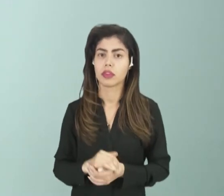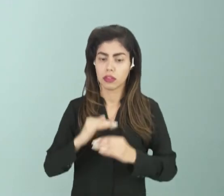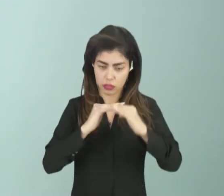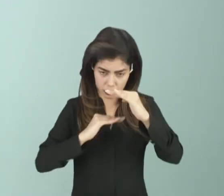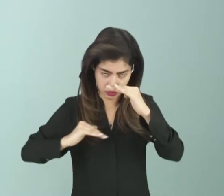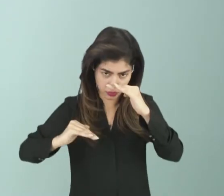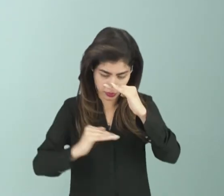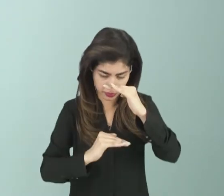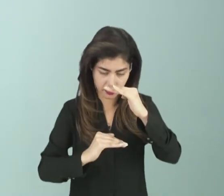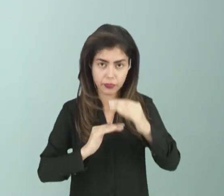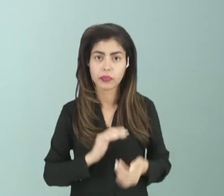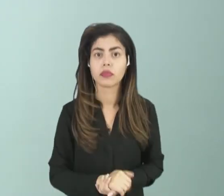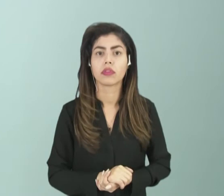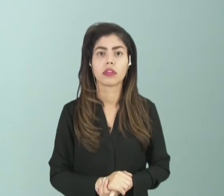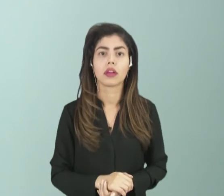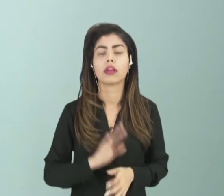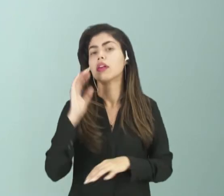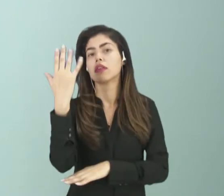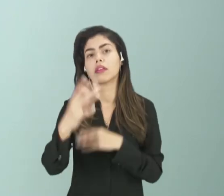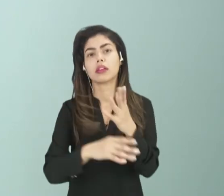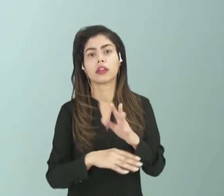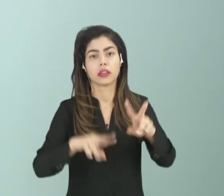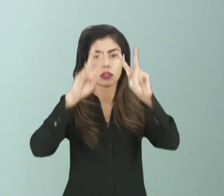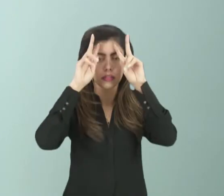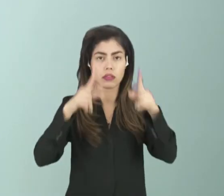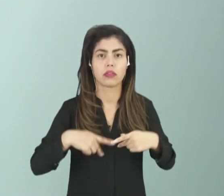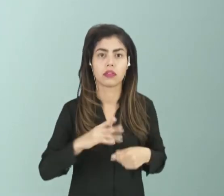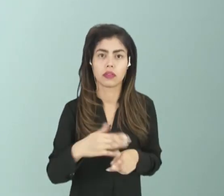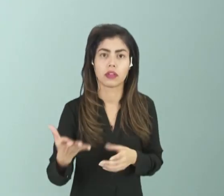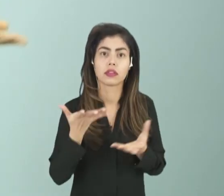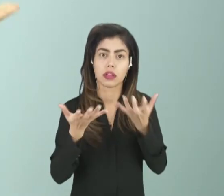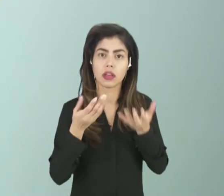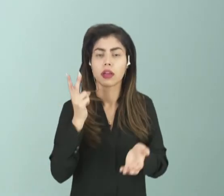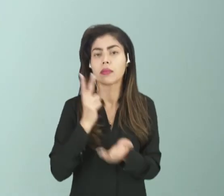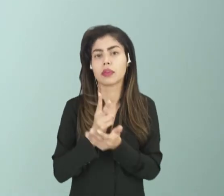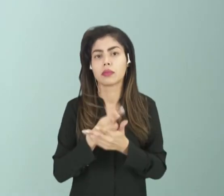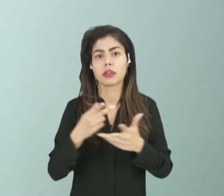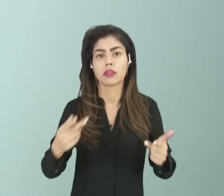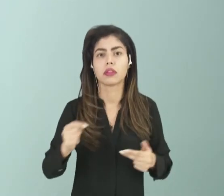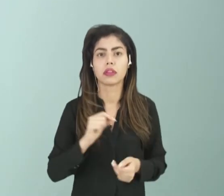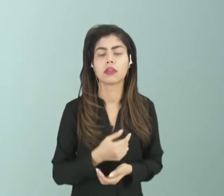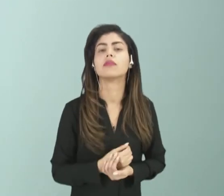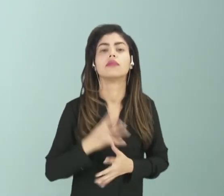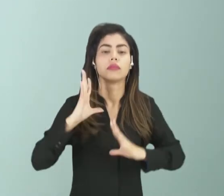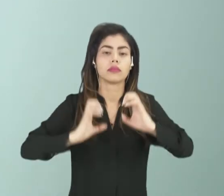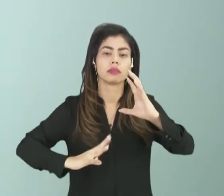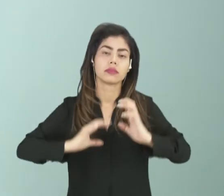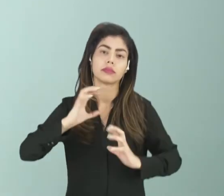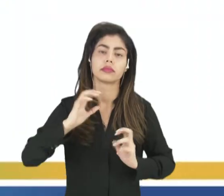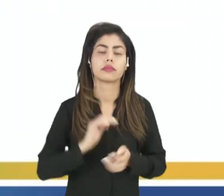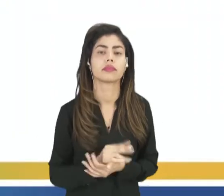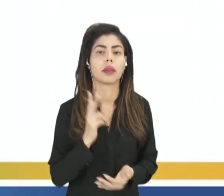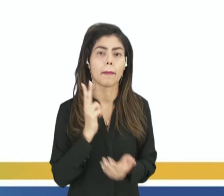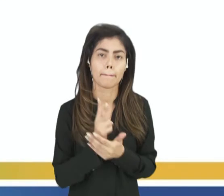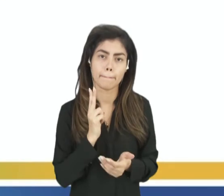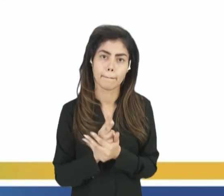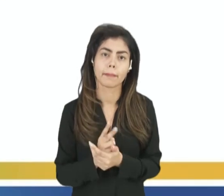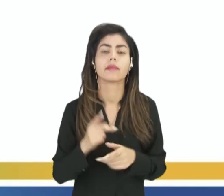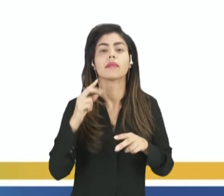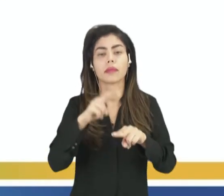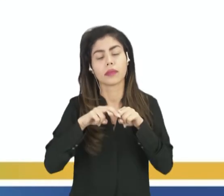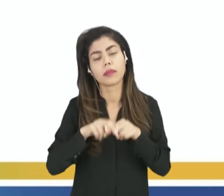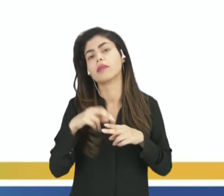submissão. Então, na natureza humana, quando dois querem a mesma coisa, eles fazem o quê? Entram em conflito. Por isso, a necessidade